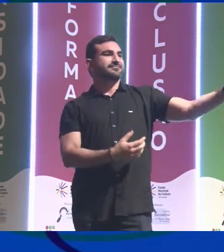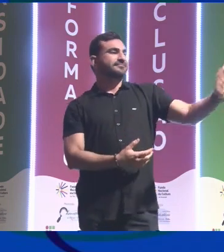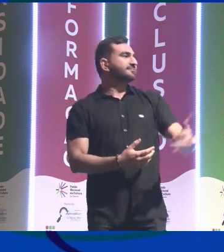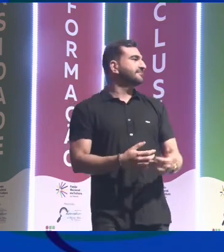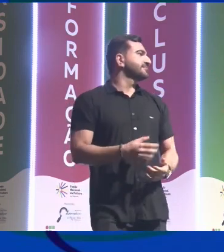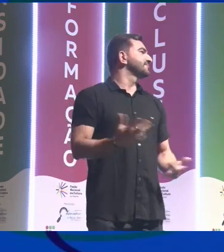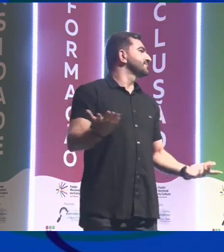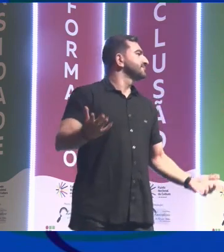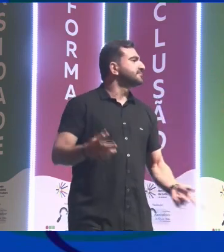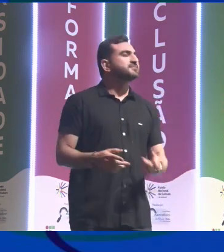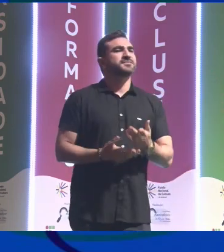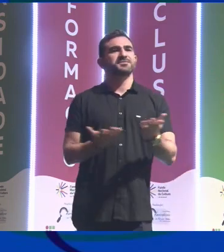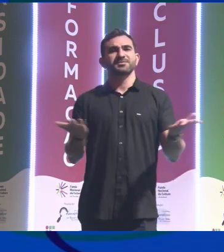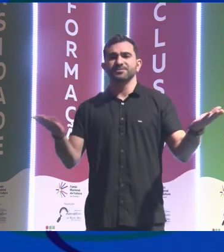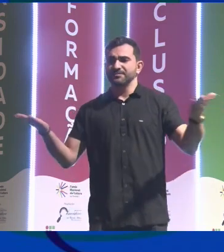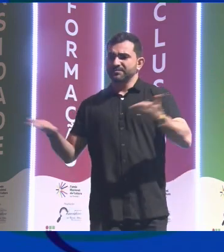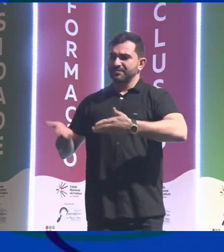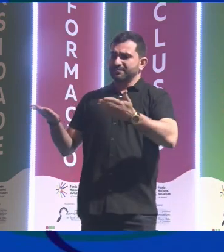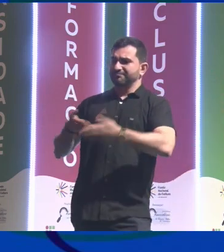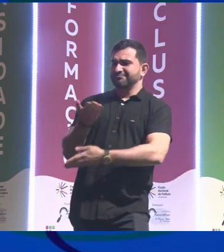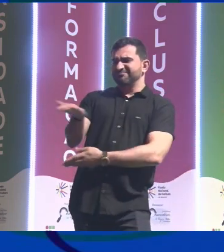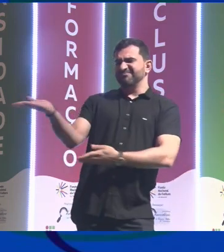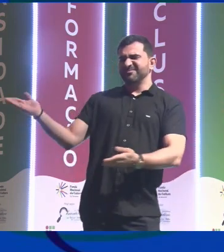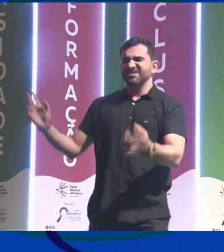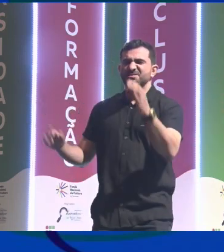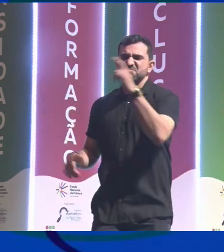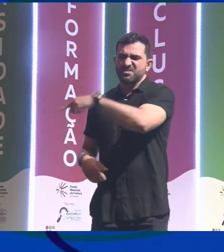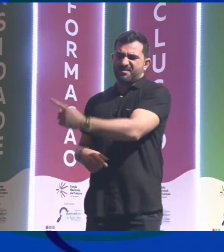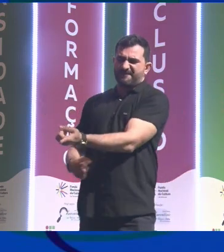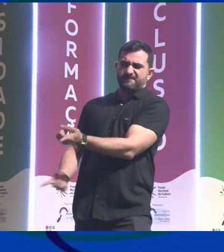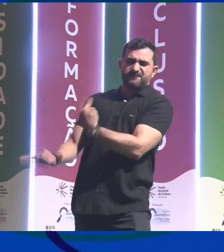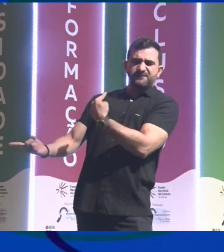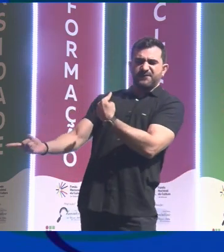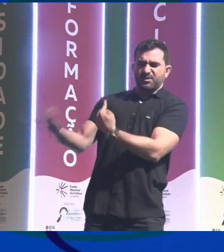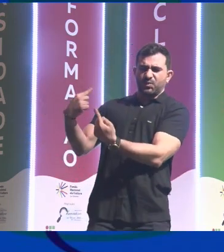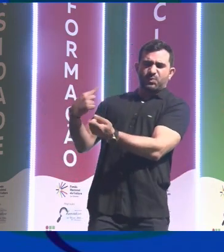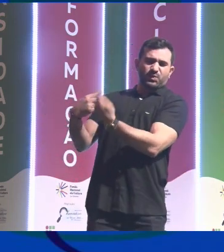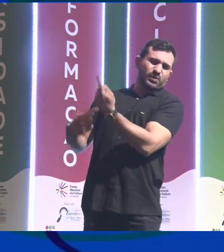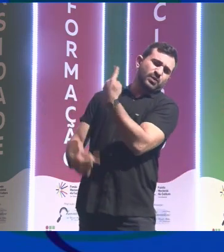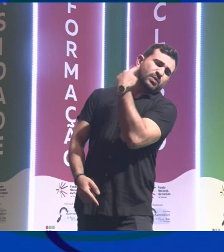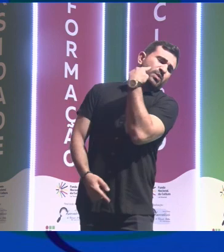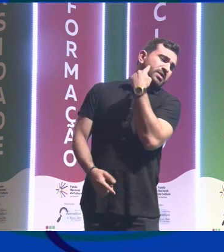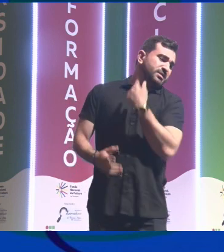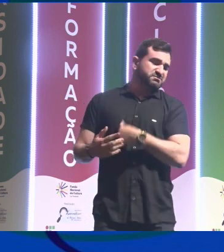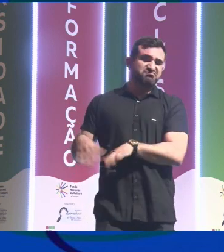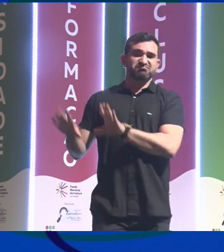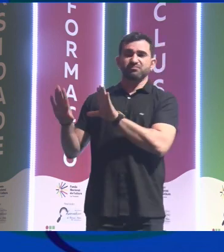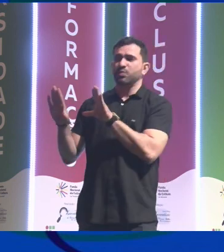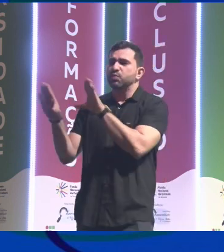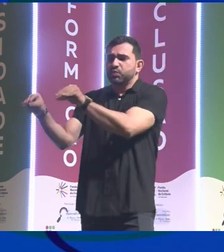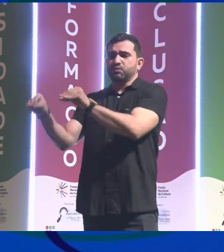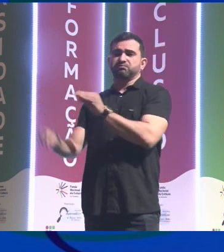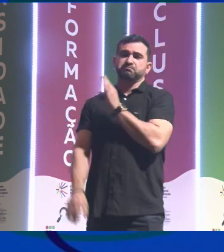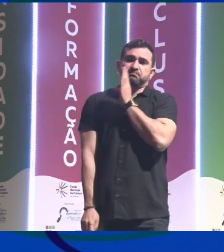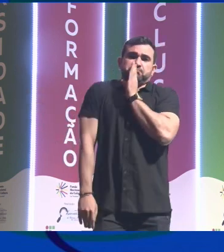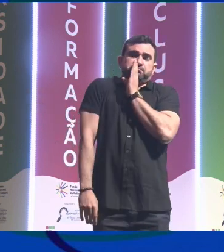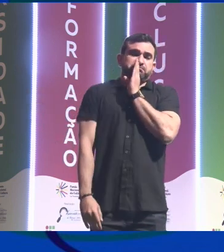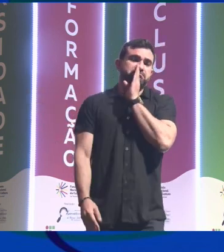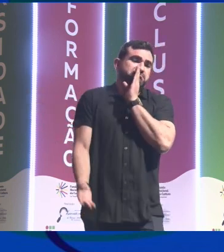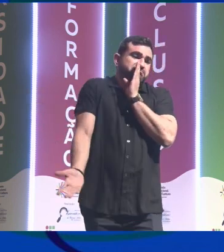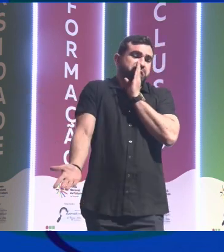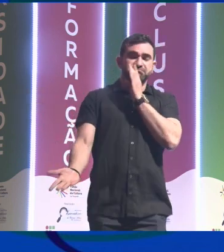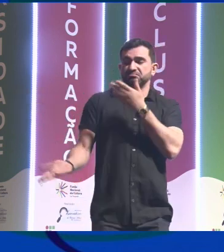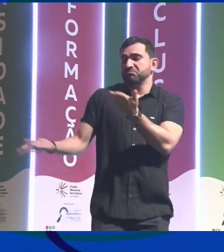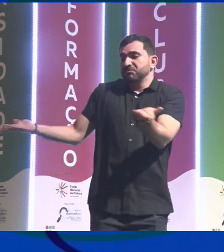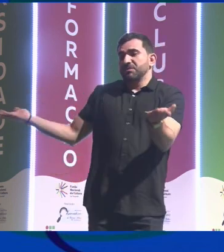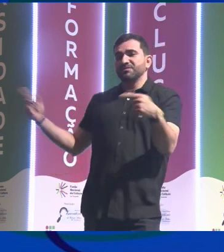escutar o pessoal aqui. Hoje você é quem manda, falou, tá falado.